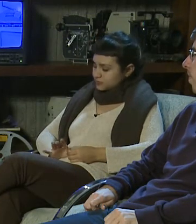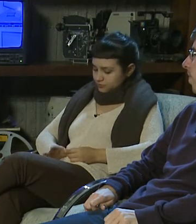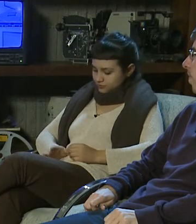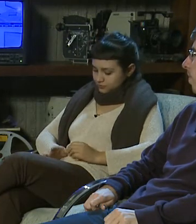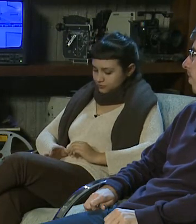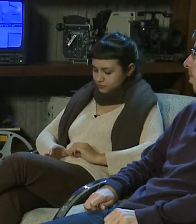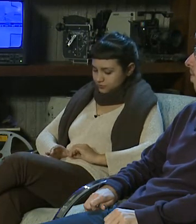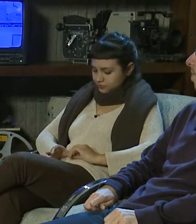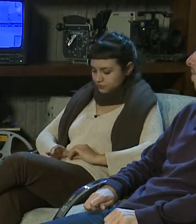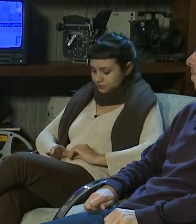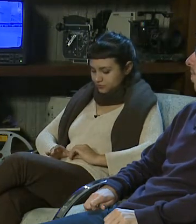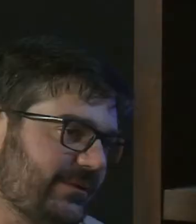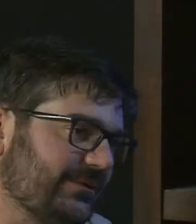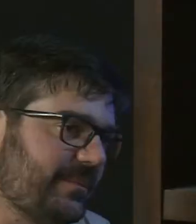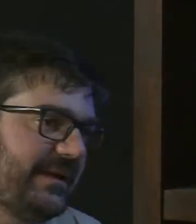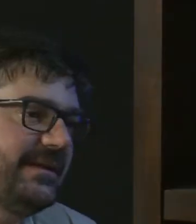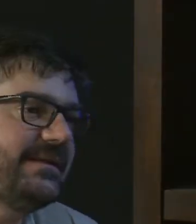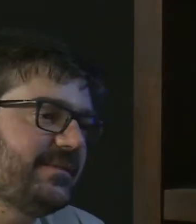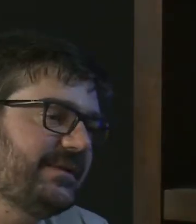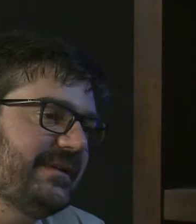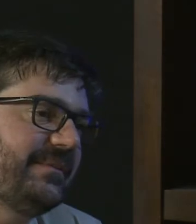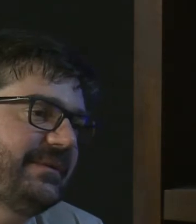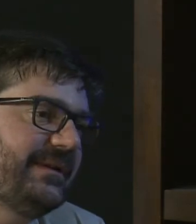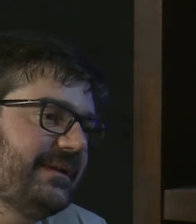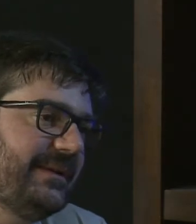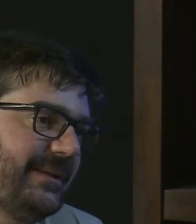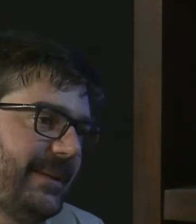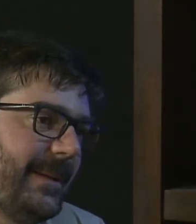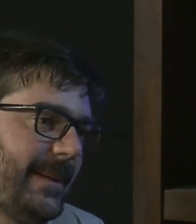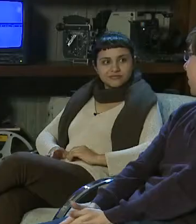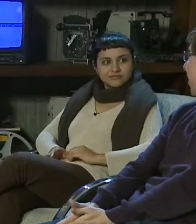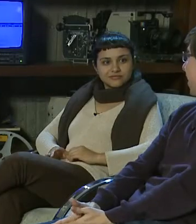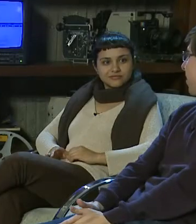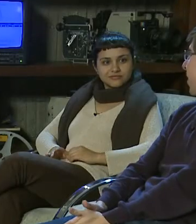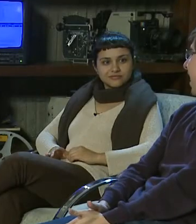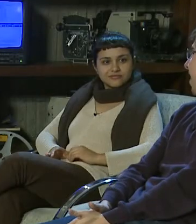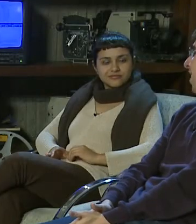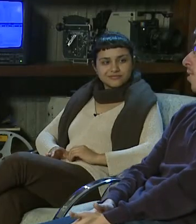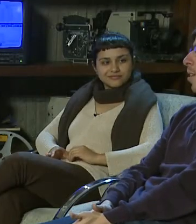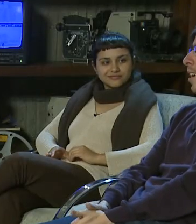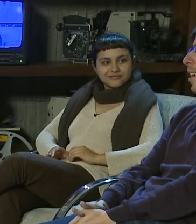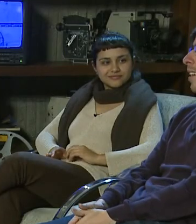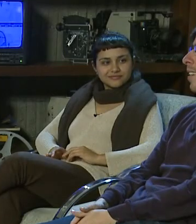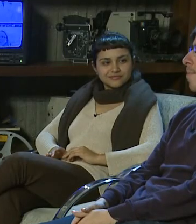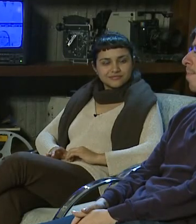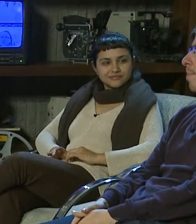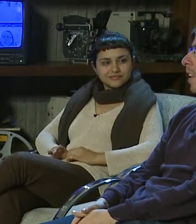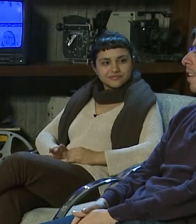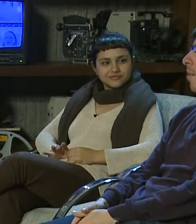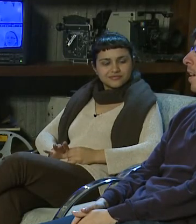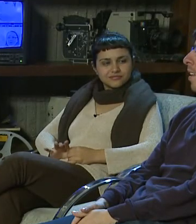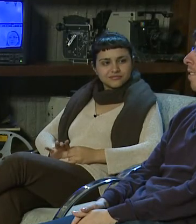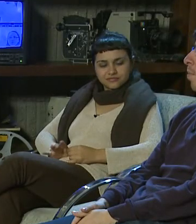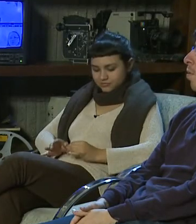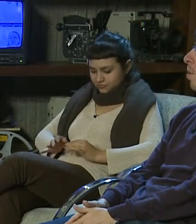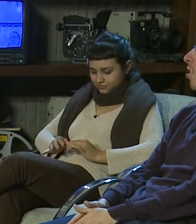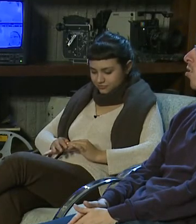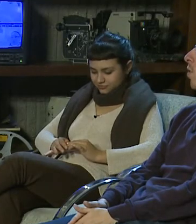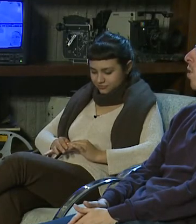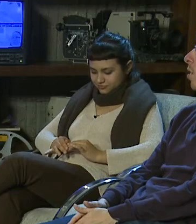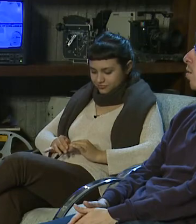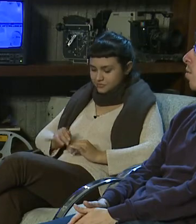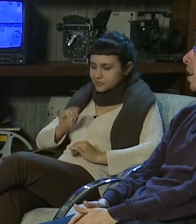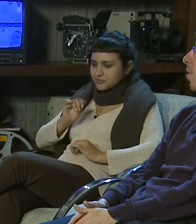você encontrar esses personagens? Como que você encontrou a Patrícia, por exemplo? Nossa, sério. É que assim, quem trabalha,